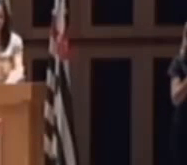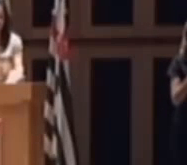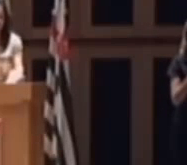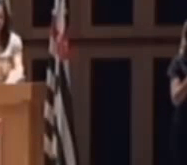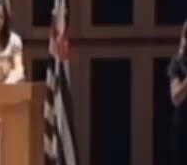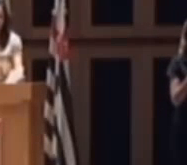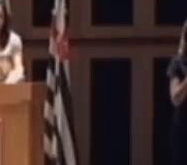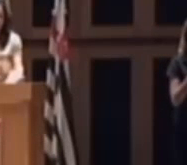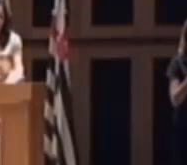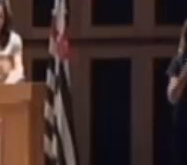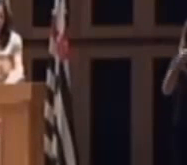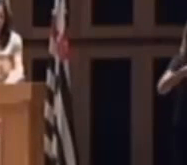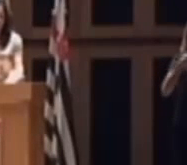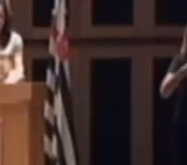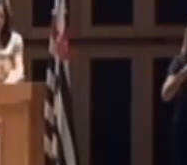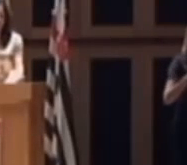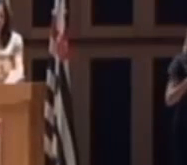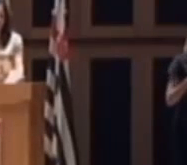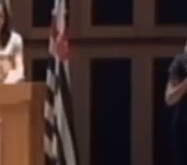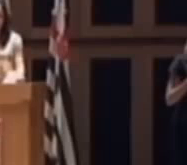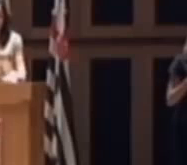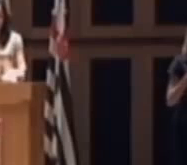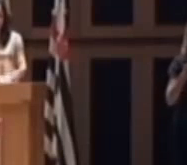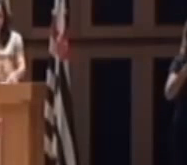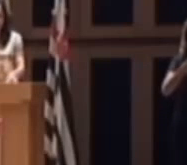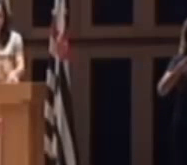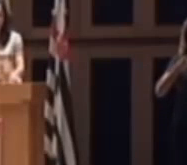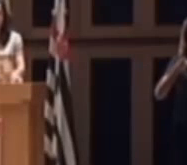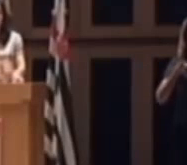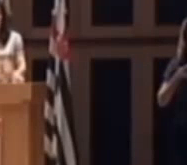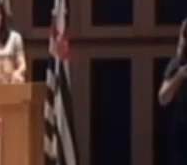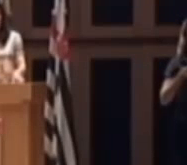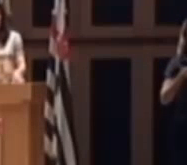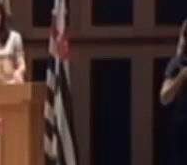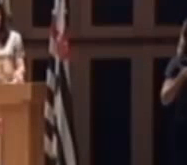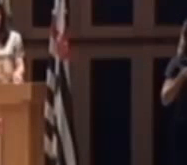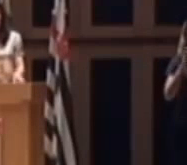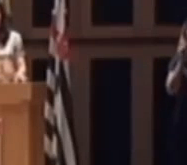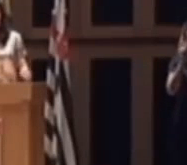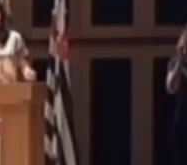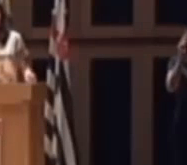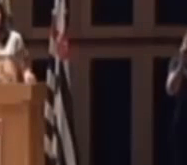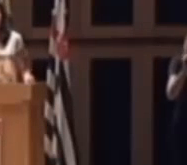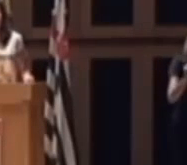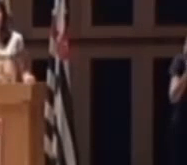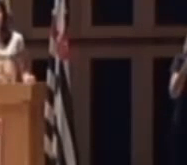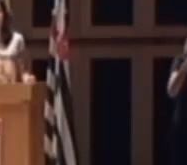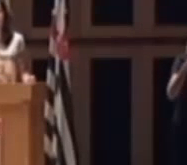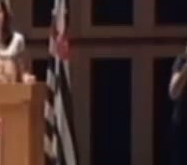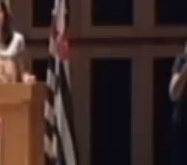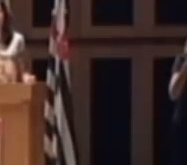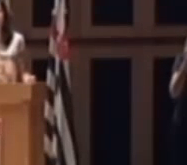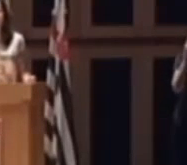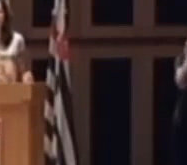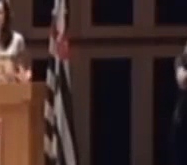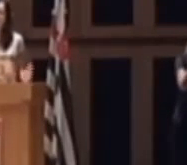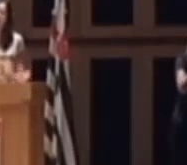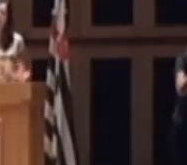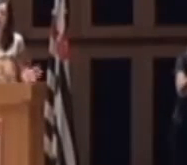o NUPES, e nós convidamos todos que puderem a preencher esse questionário no foyer na hora do